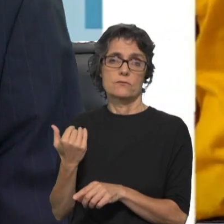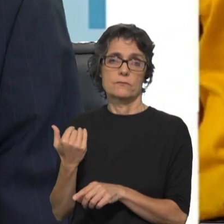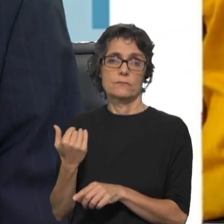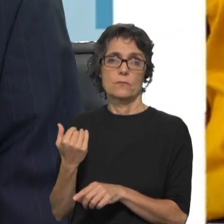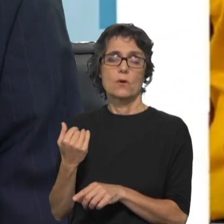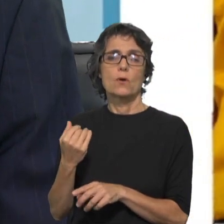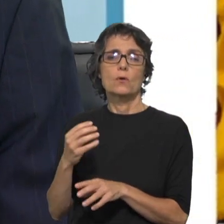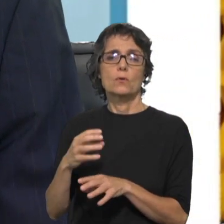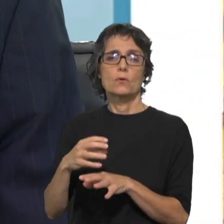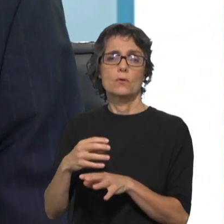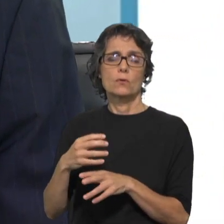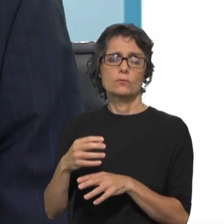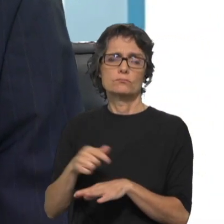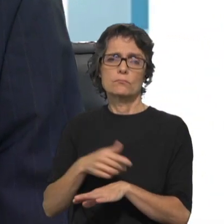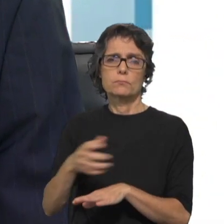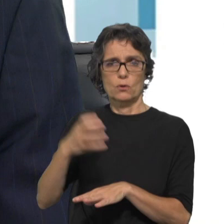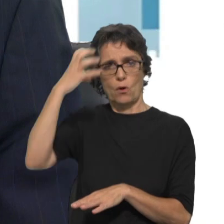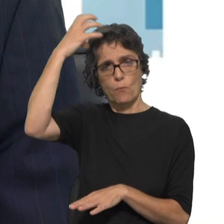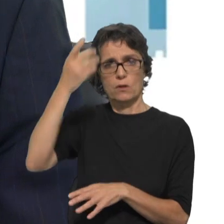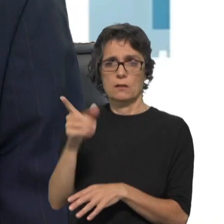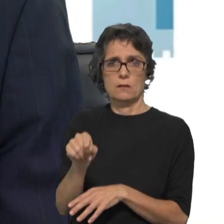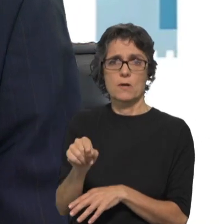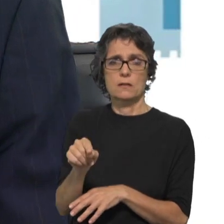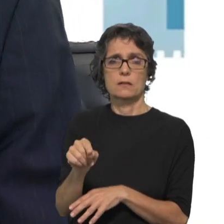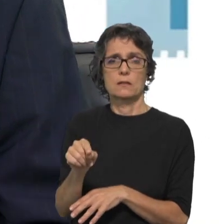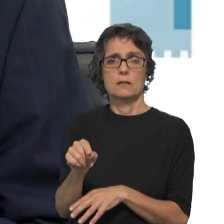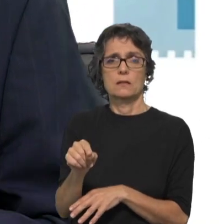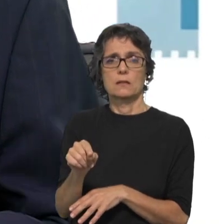período liberal da monarquia, a verdade é que,